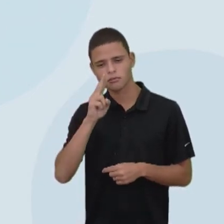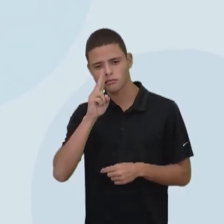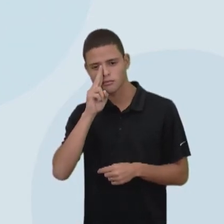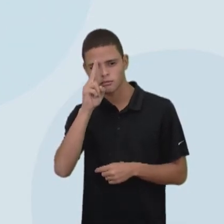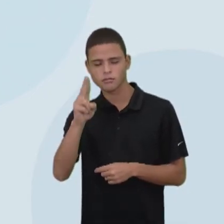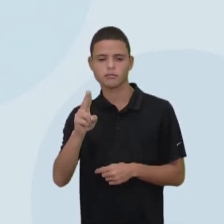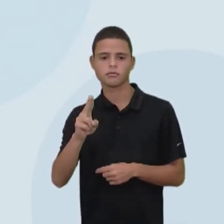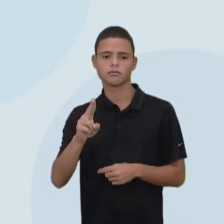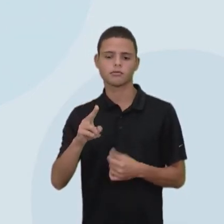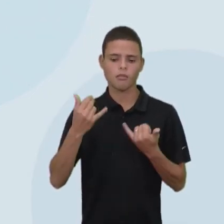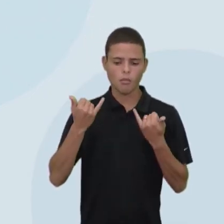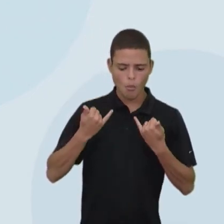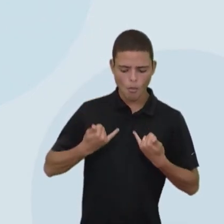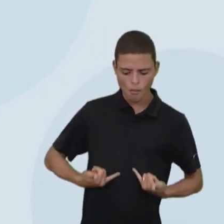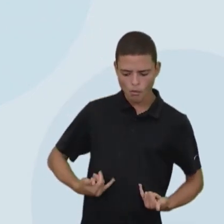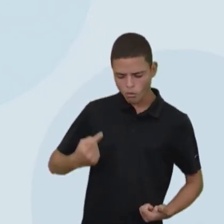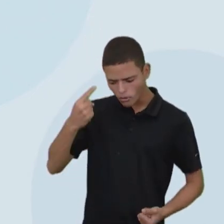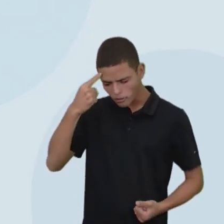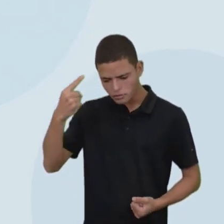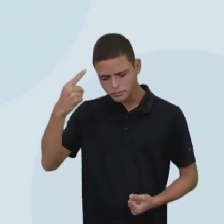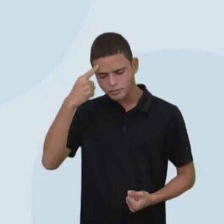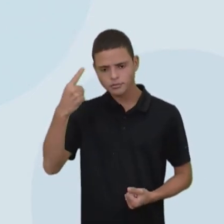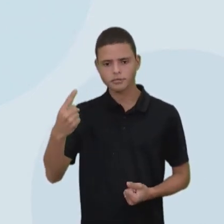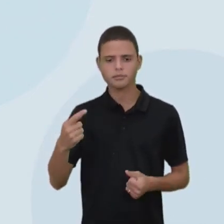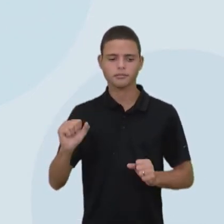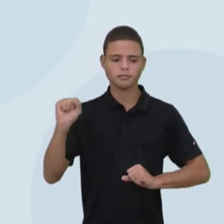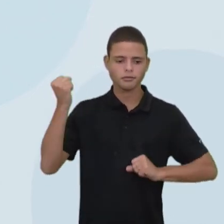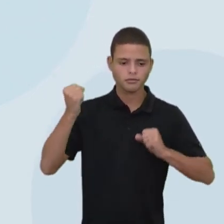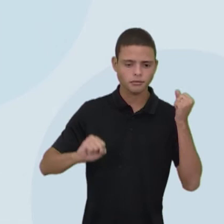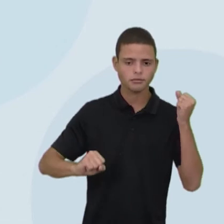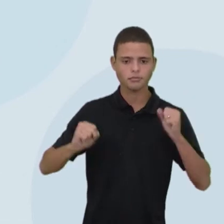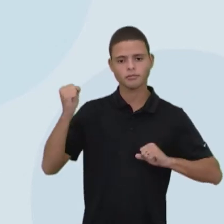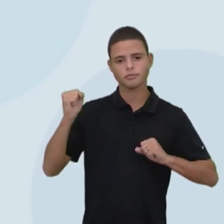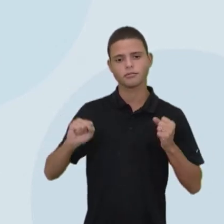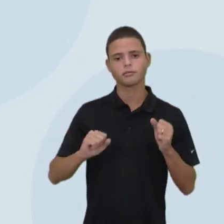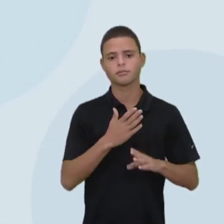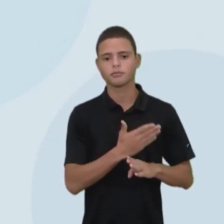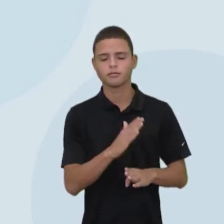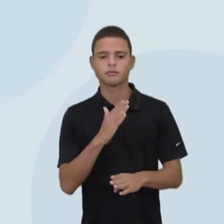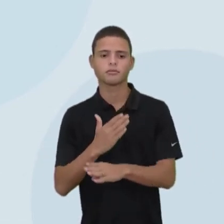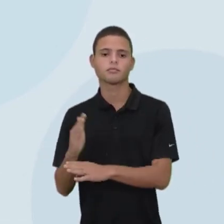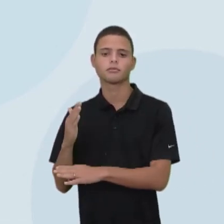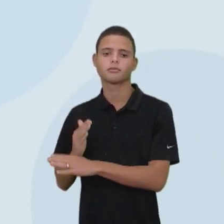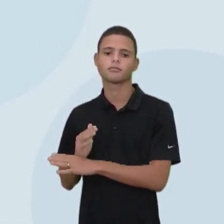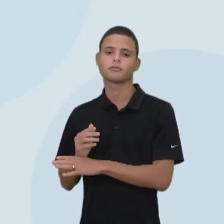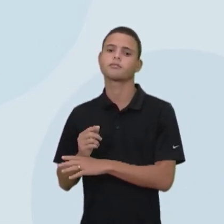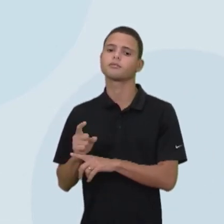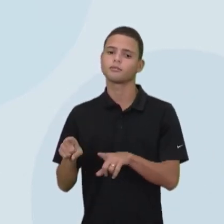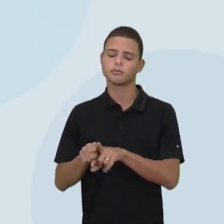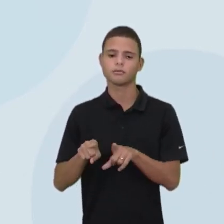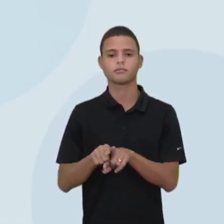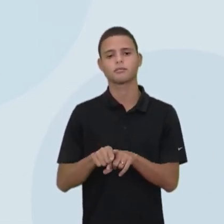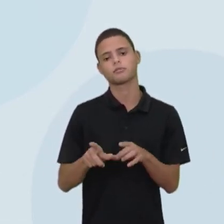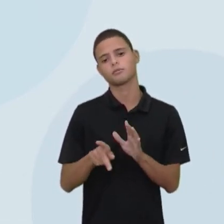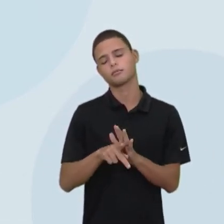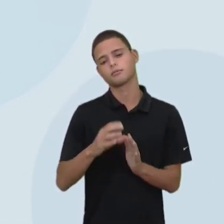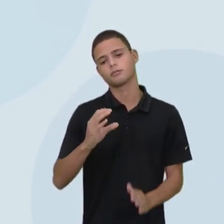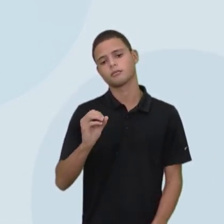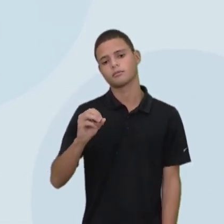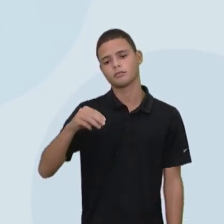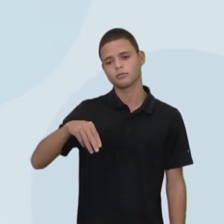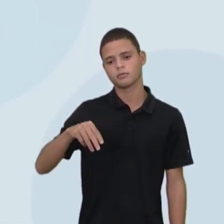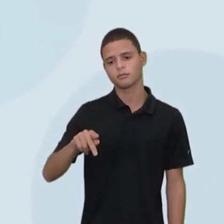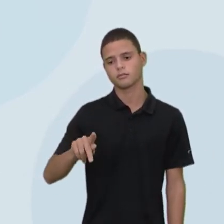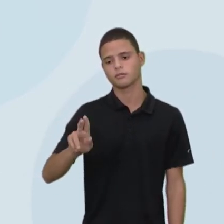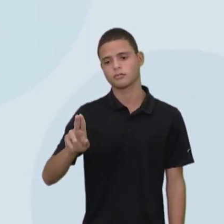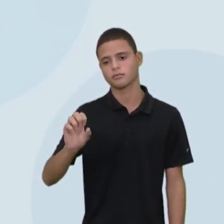em emagrecer, os exercícios físicos excessivos, a questão da compulsão alimentar, né, que a Mafê